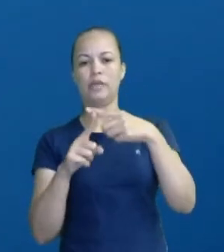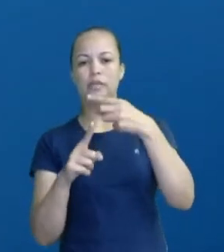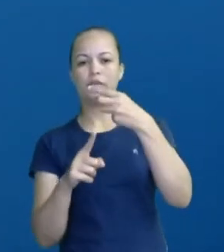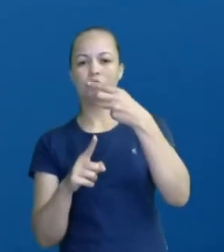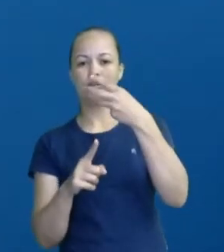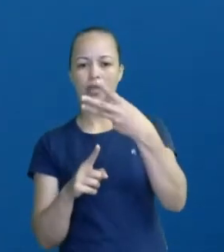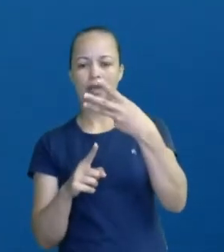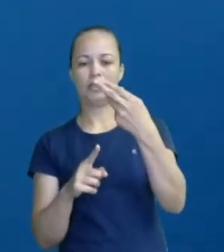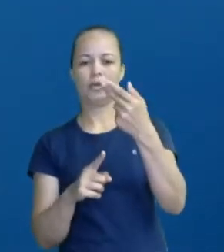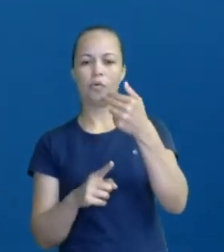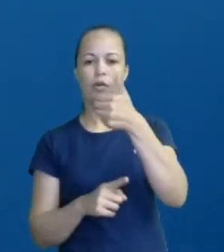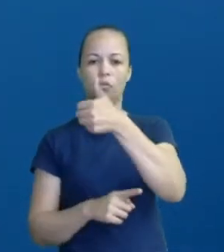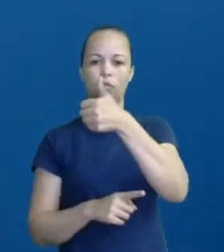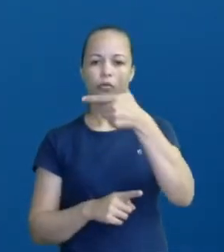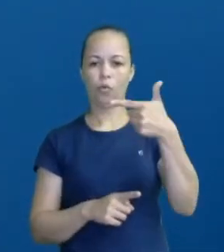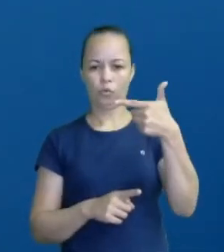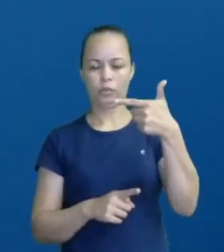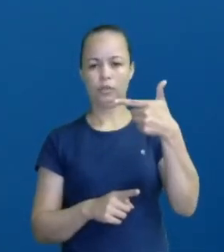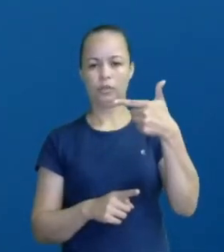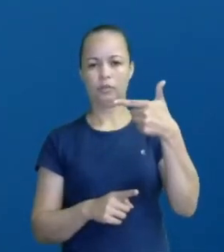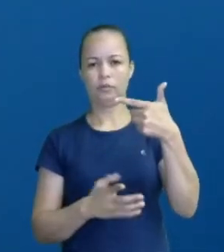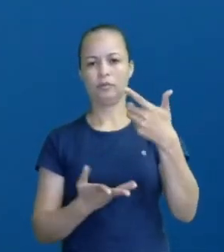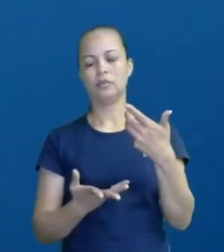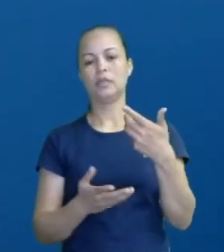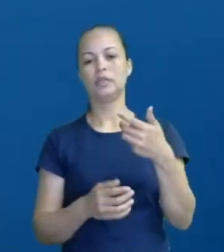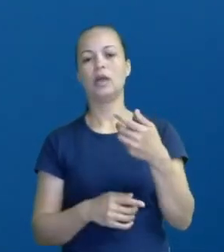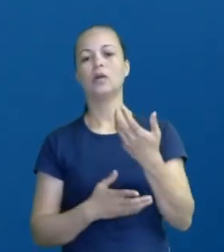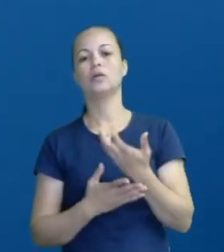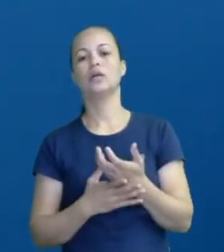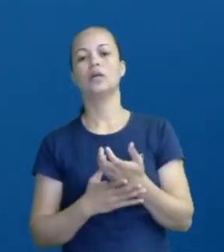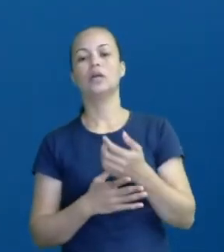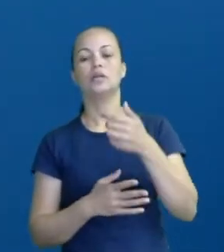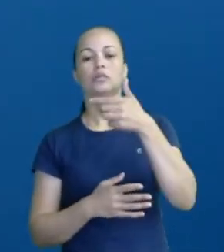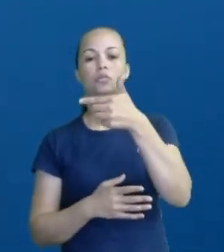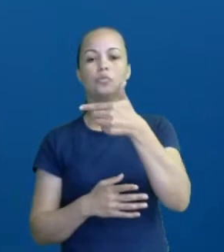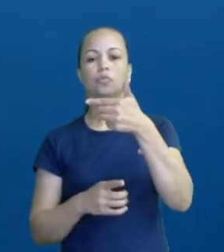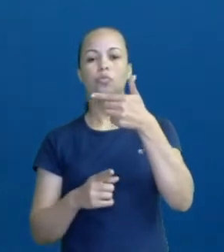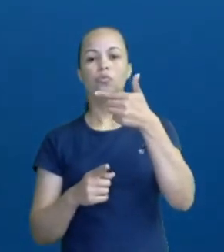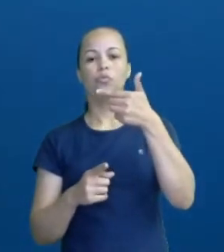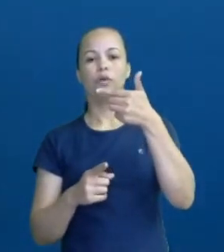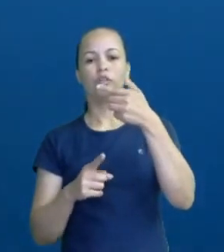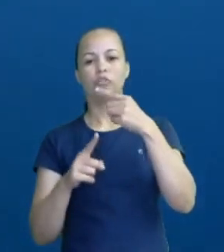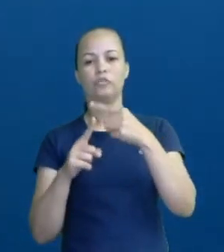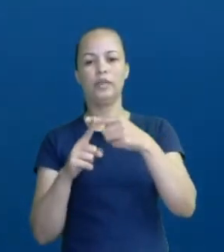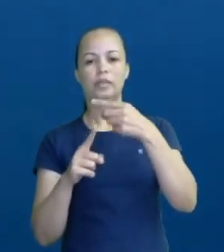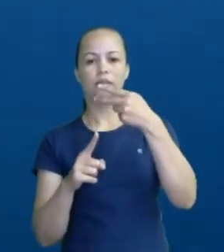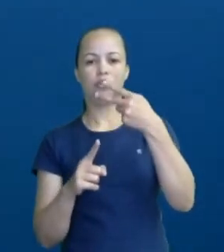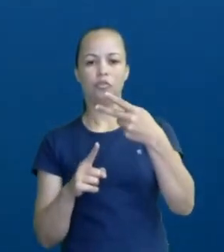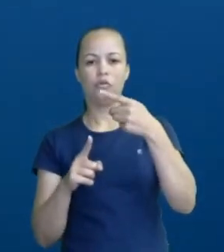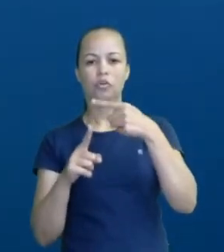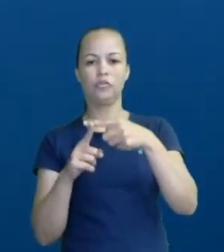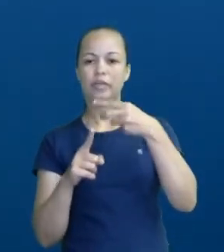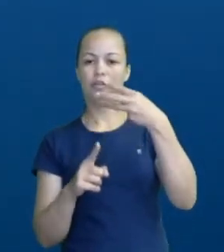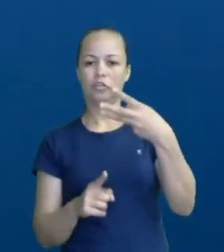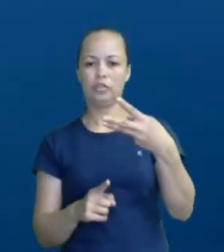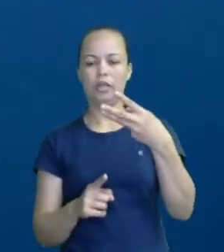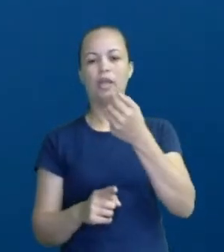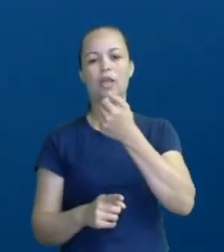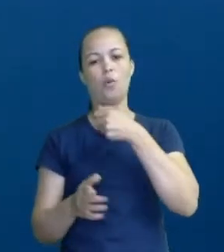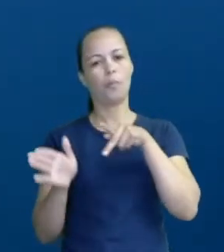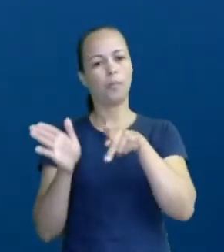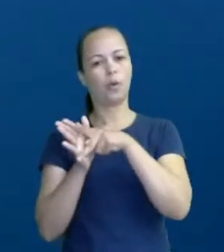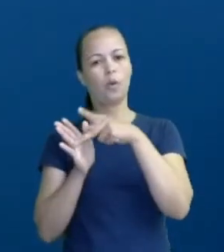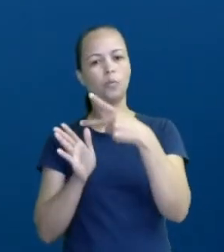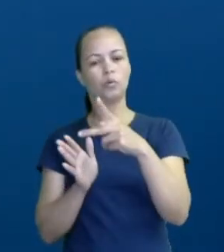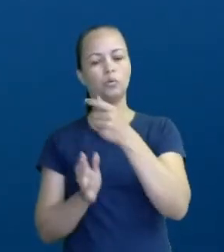3, 12. Então, 2 vezes 2 vezes 3 é o próprio número 12, mas